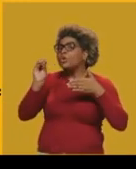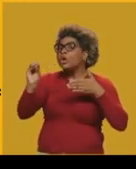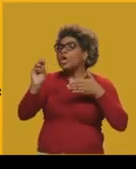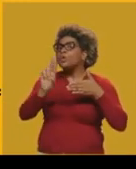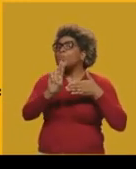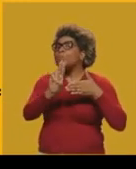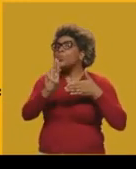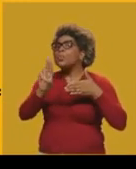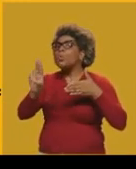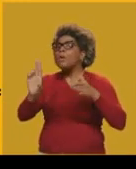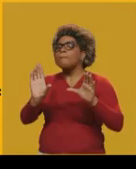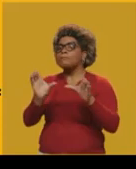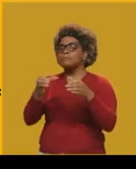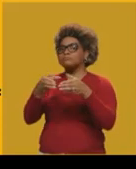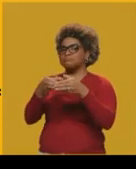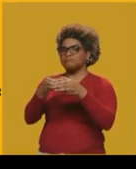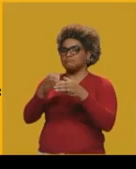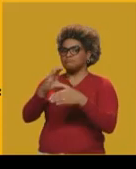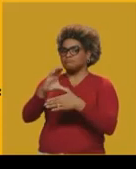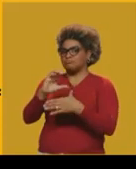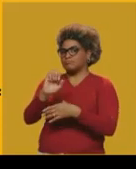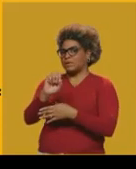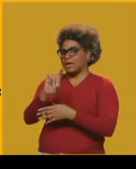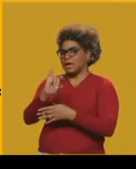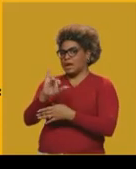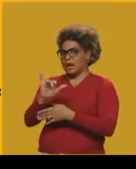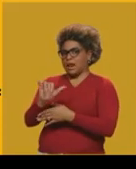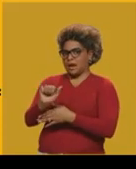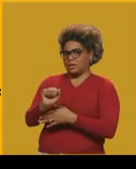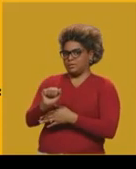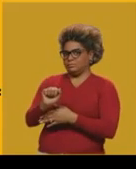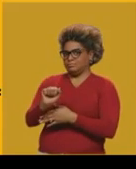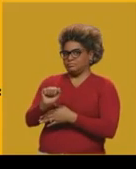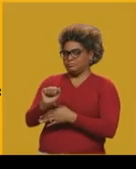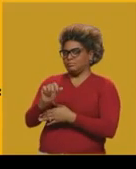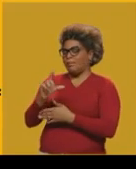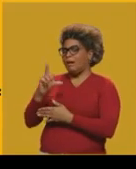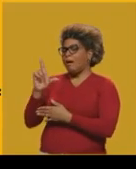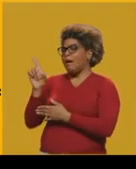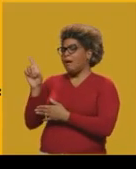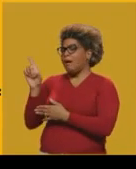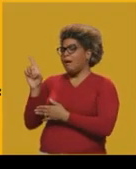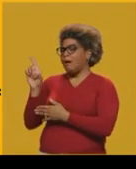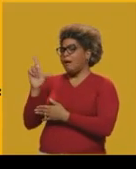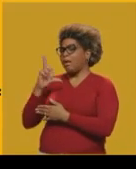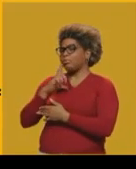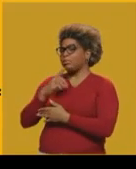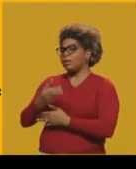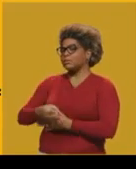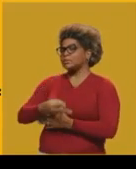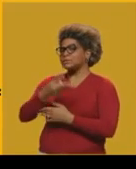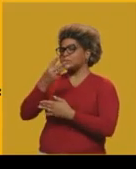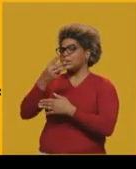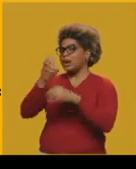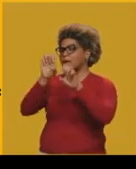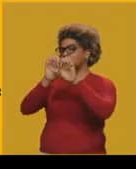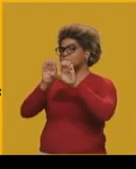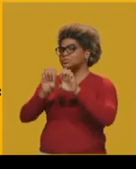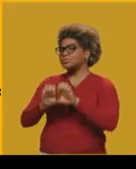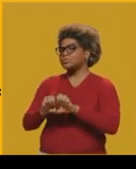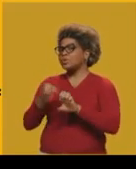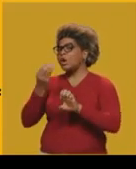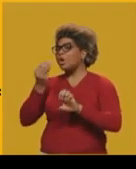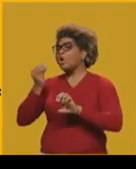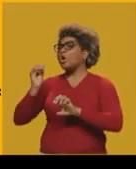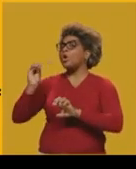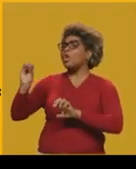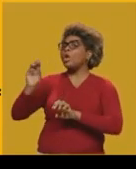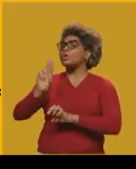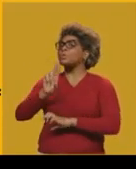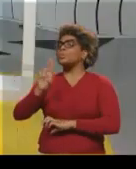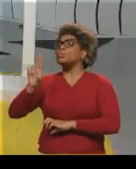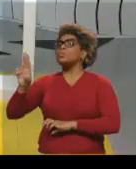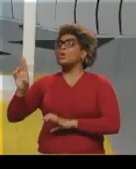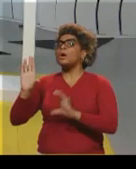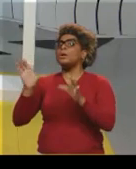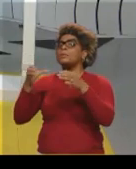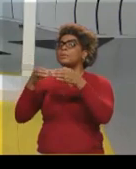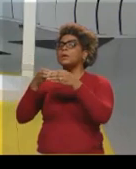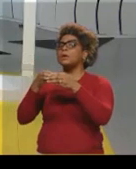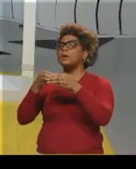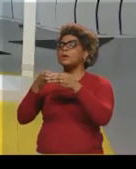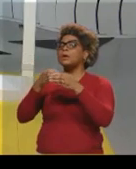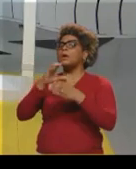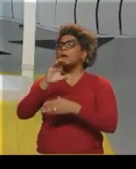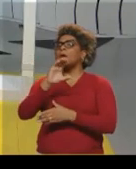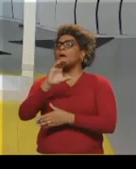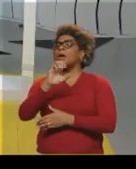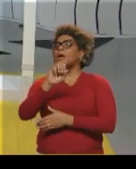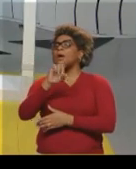ok? Então, ele te deu 3 estruturas e pede para a gente colocar qual é o nome dessa cadeia, certo? Eu não coloquei as